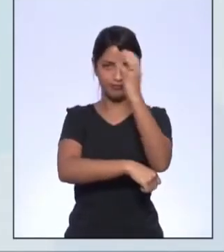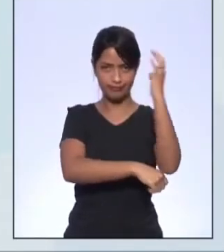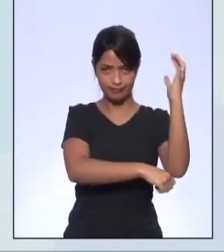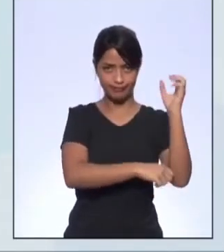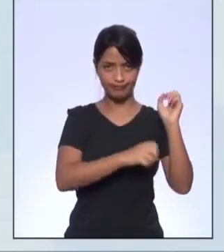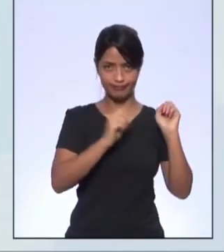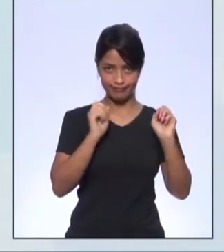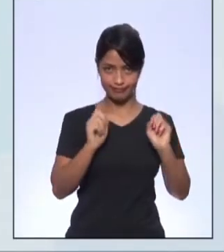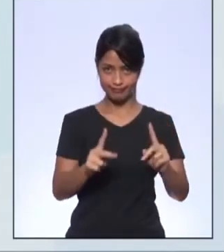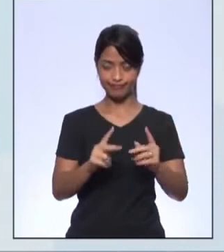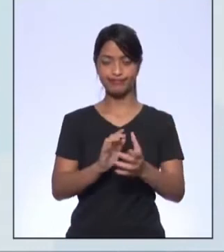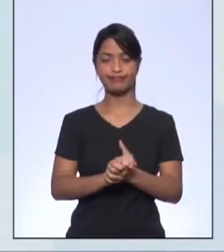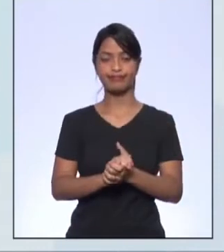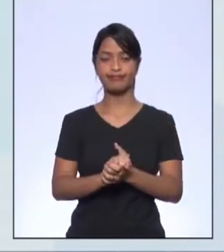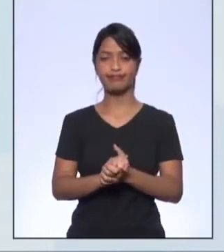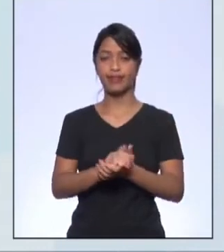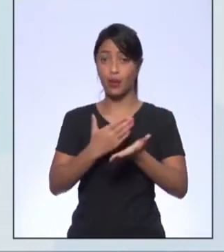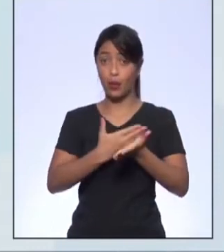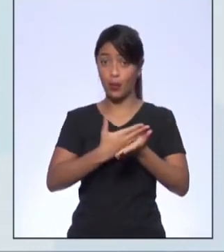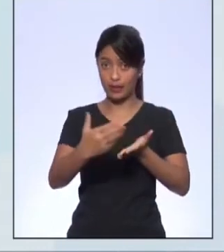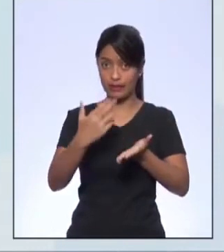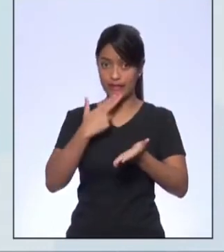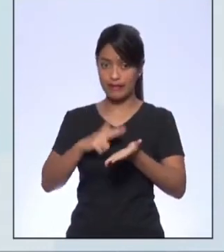Então, vamos lá. Excelentíssimo